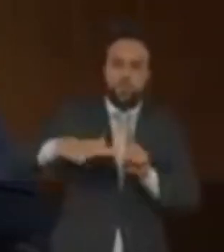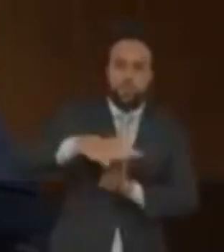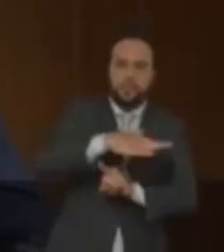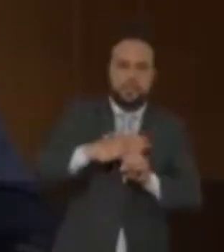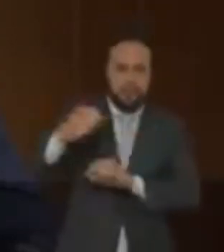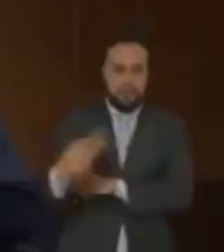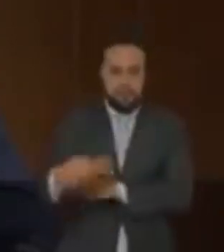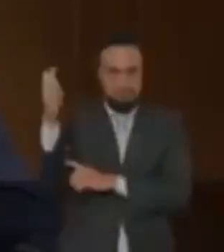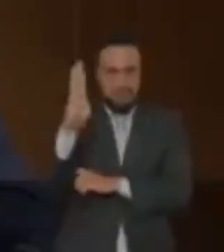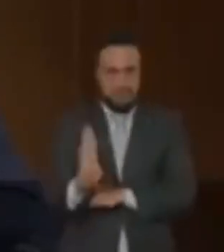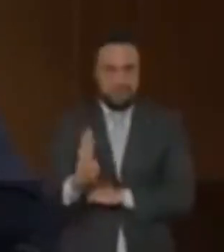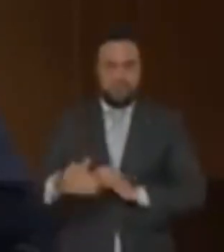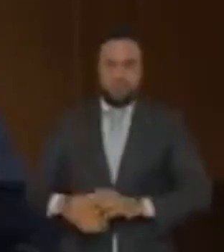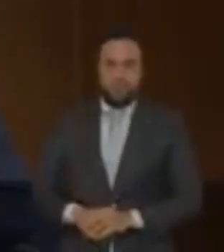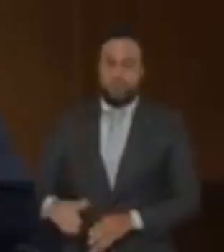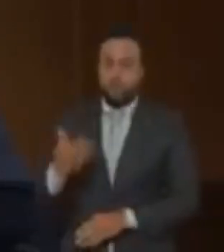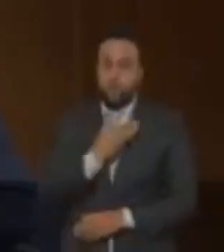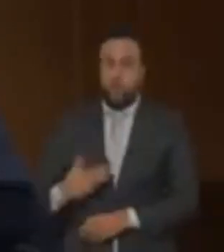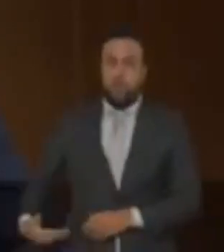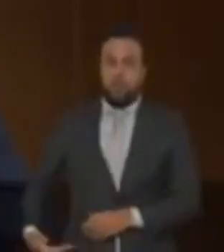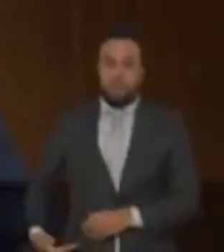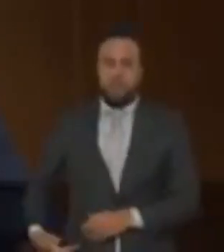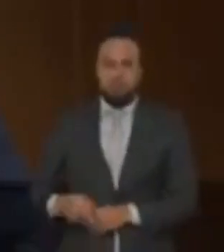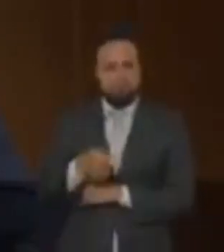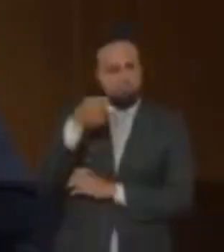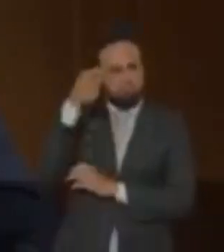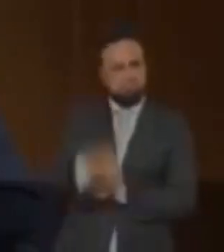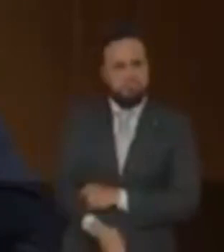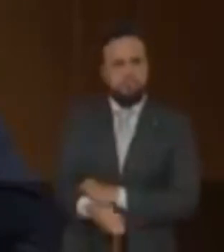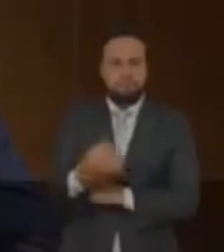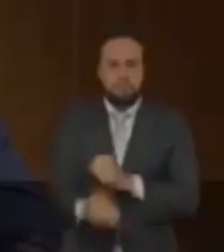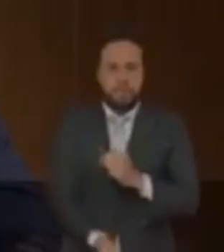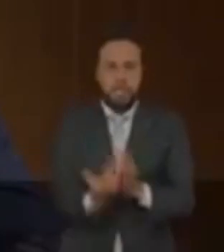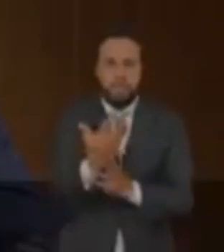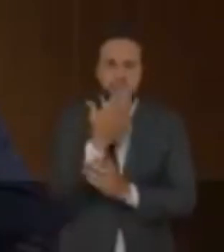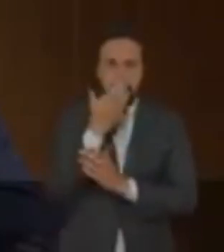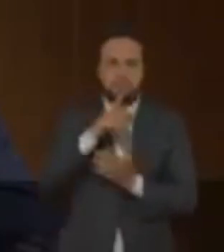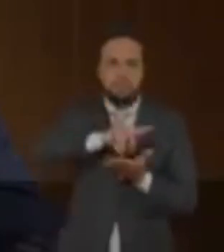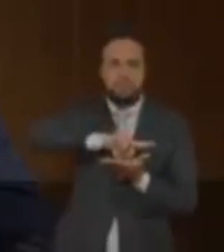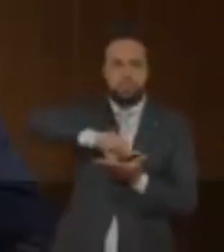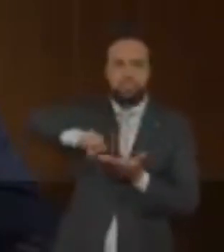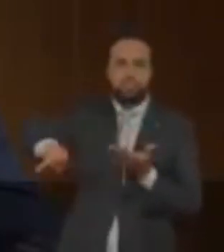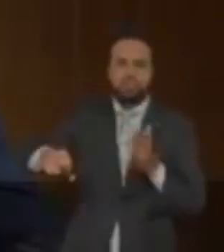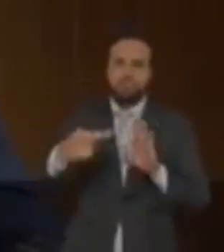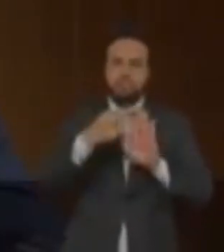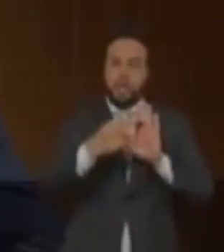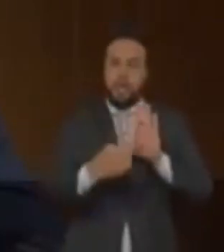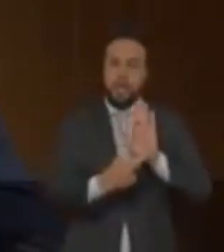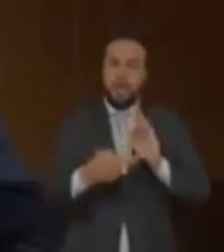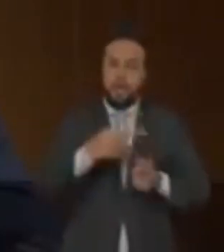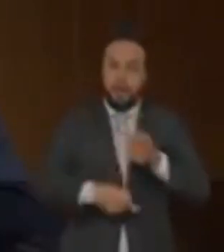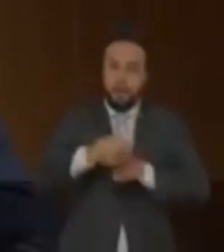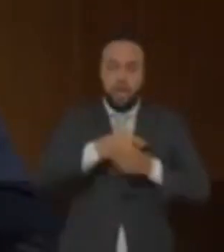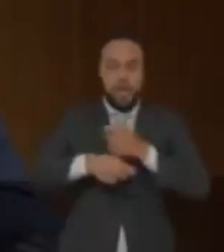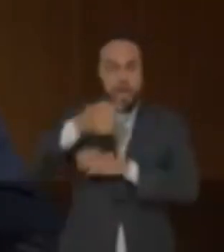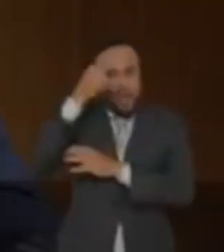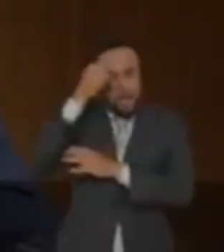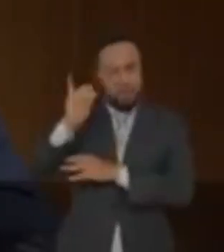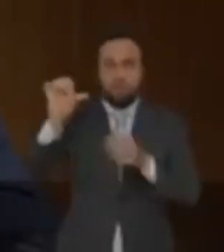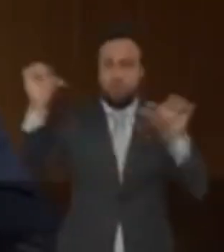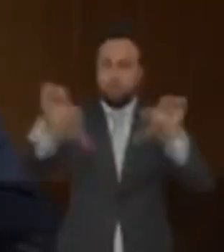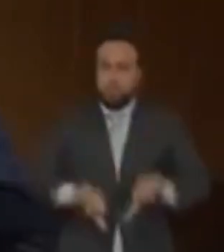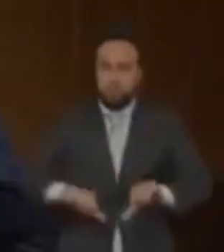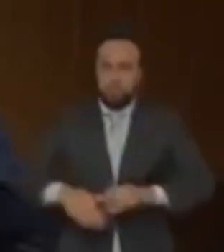ao país nosso governo de forma arrojada e implementou várias medidas econômicas que